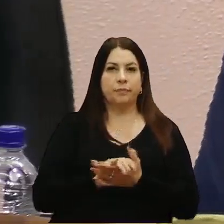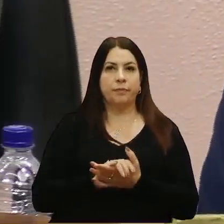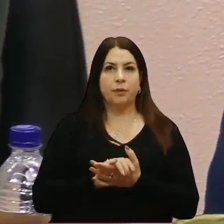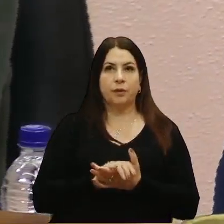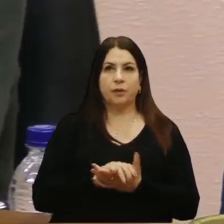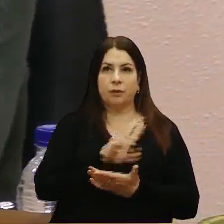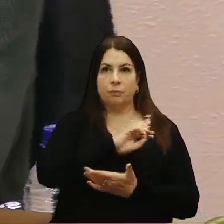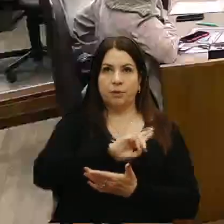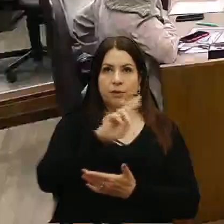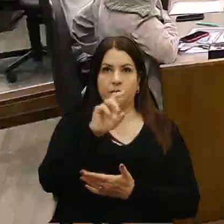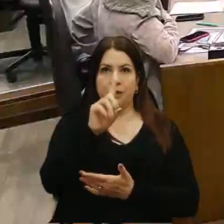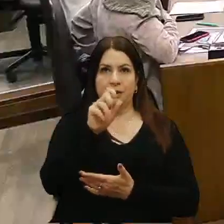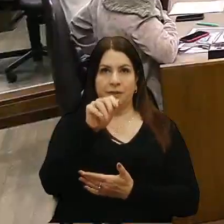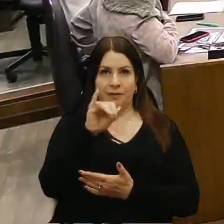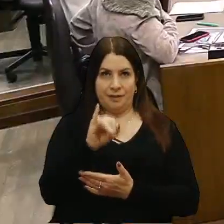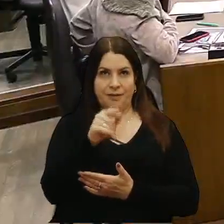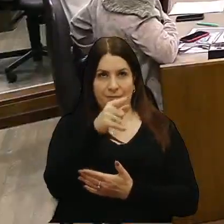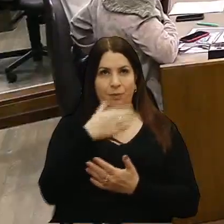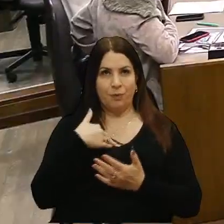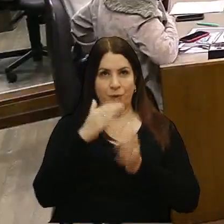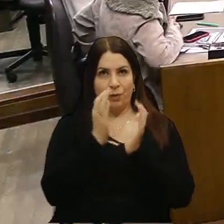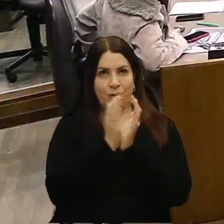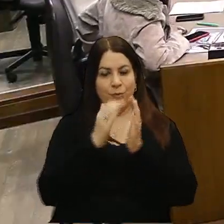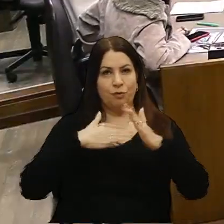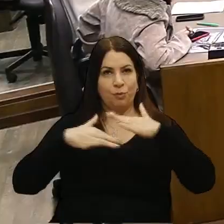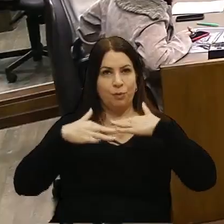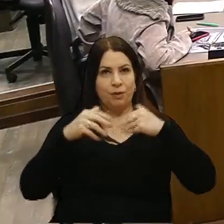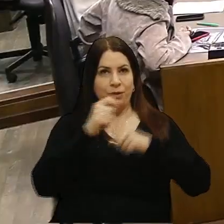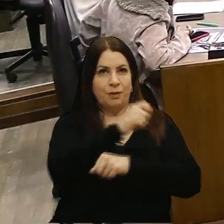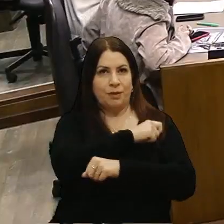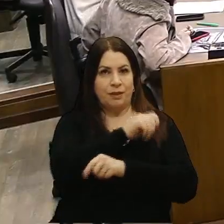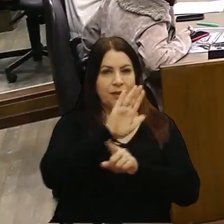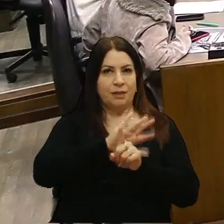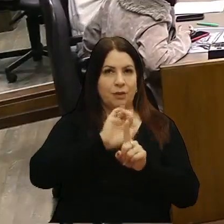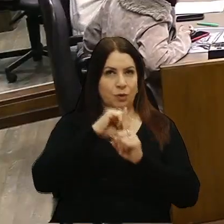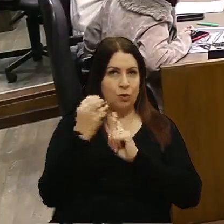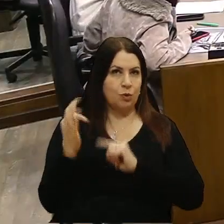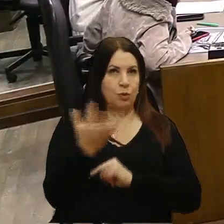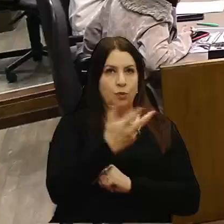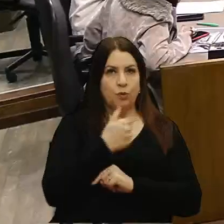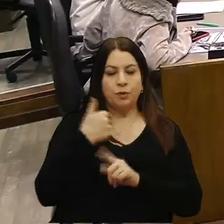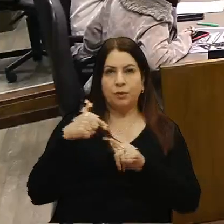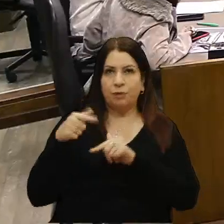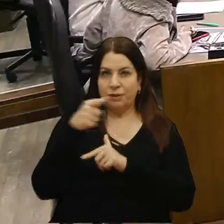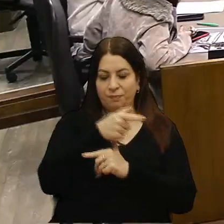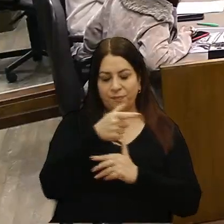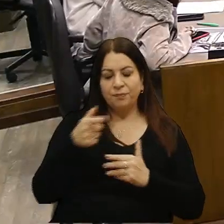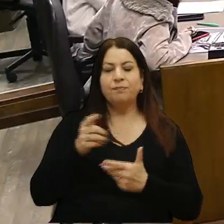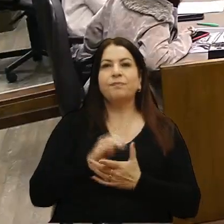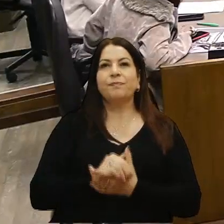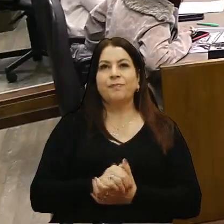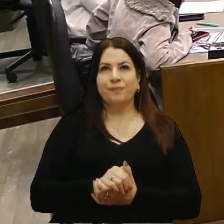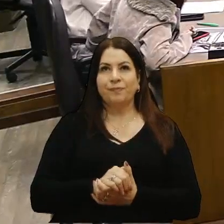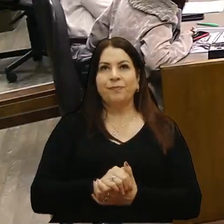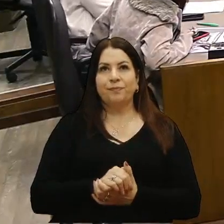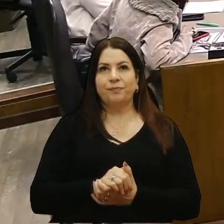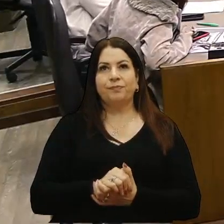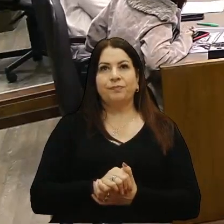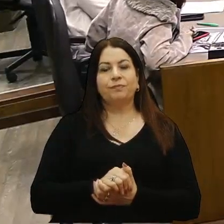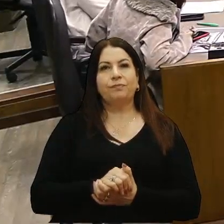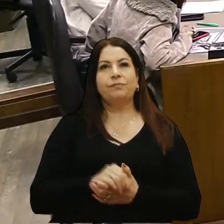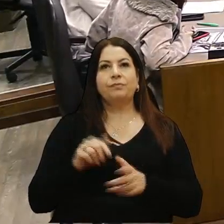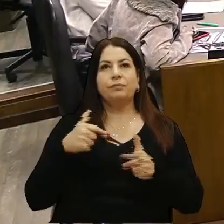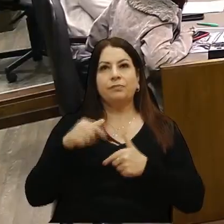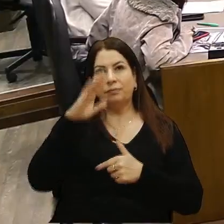nome da Dani Assunção, minha colega de movimento estudantil, assistente social, todos e todas os trabalhadores aí que